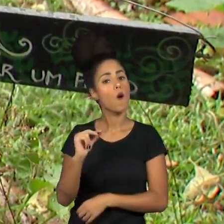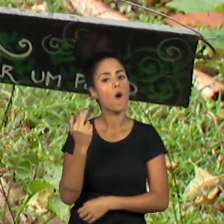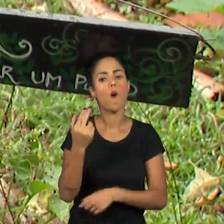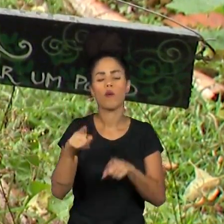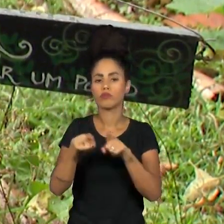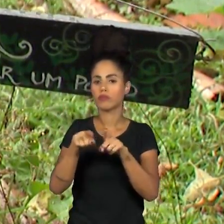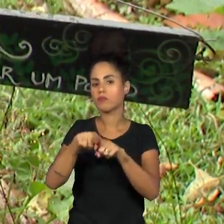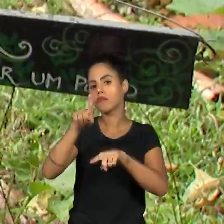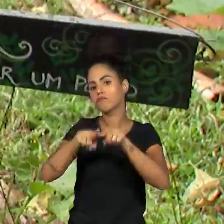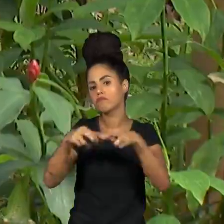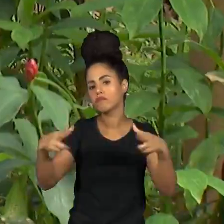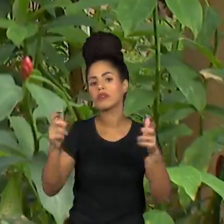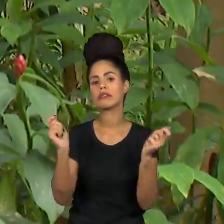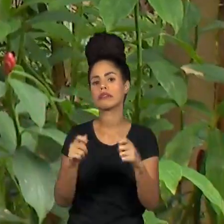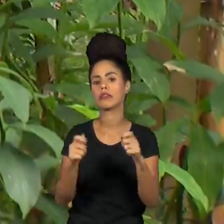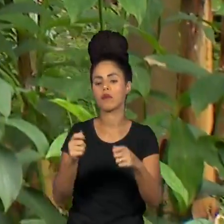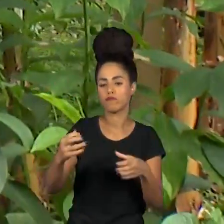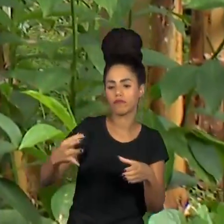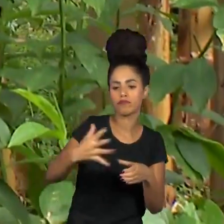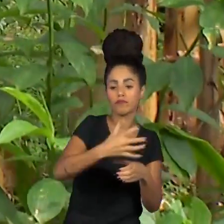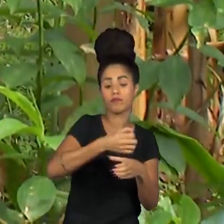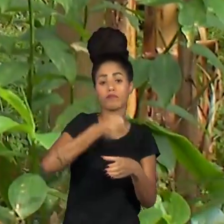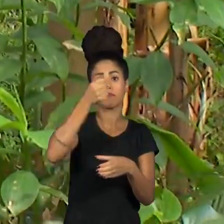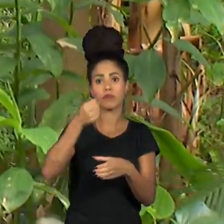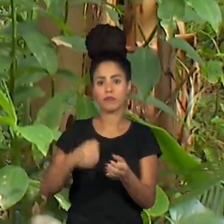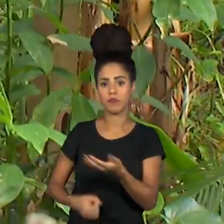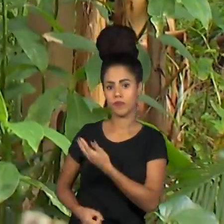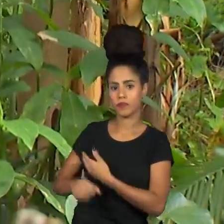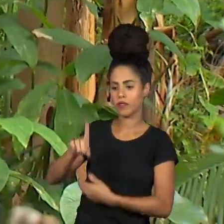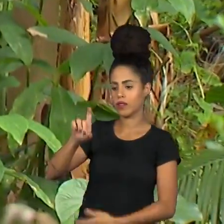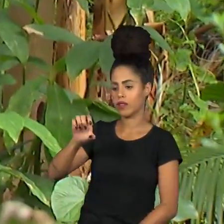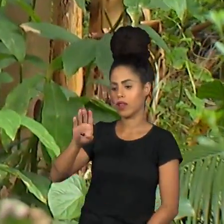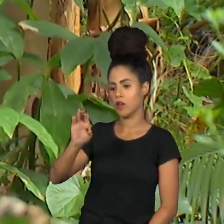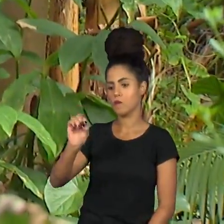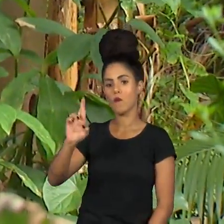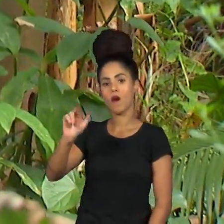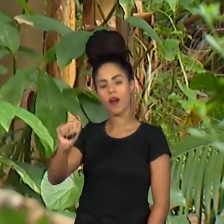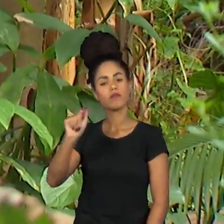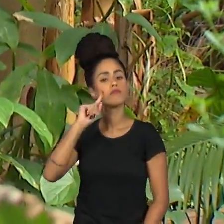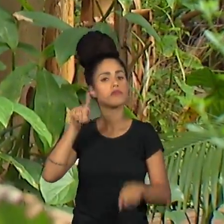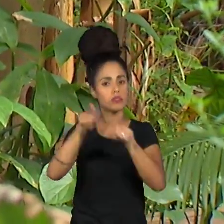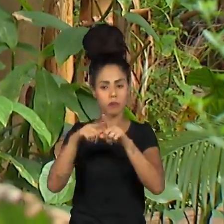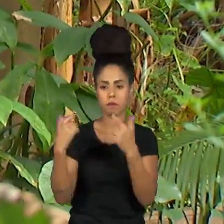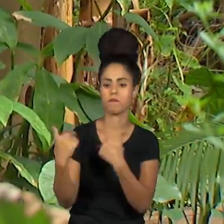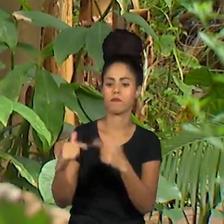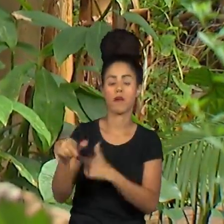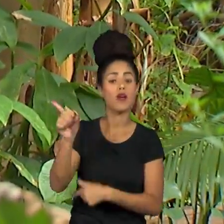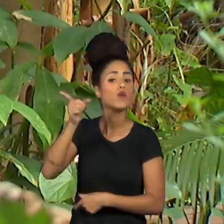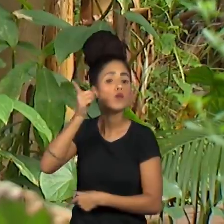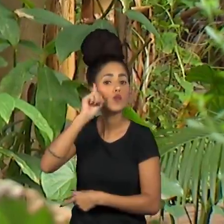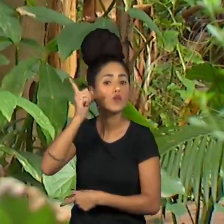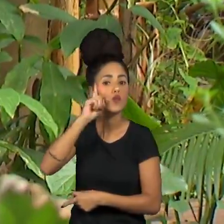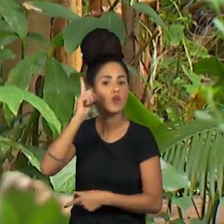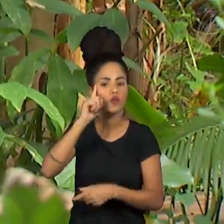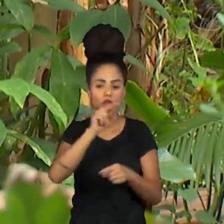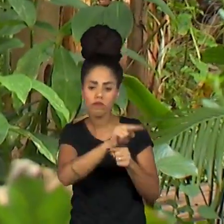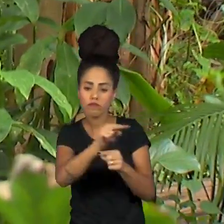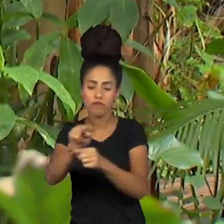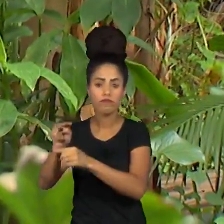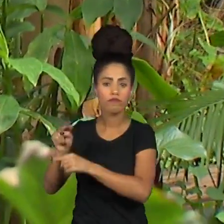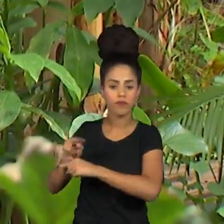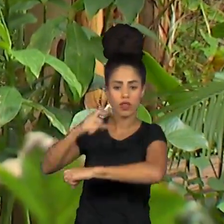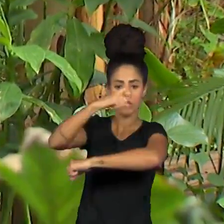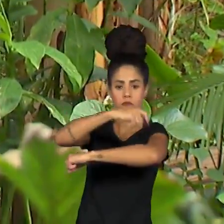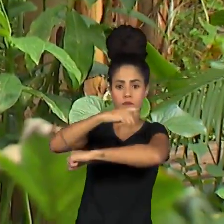item cultivado ali. A gestora ambiental Débora Caldeira trabalha na horta todos os dias por meio de um programa